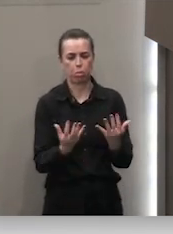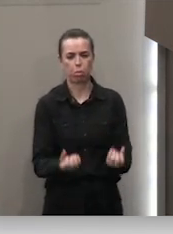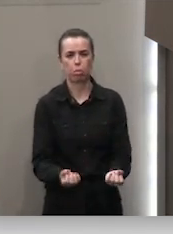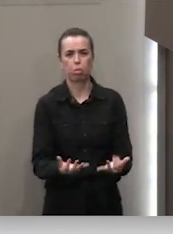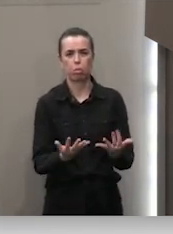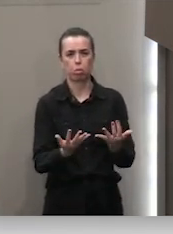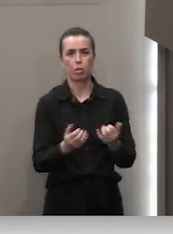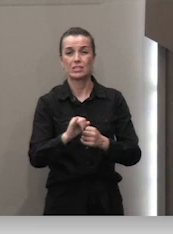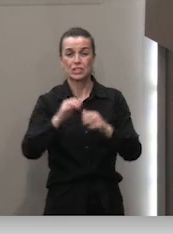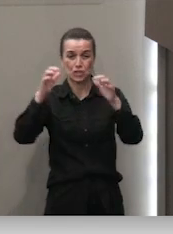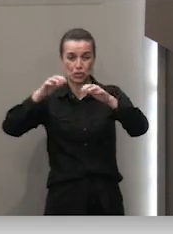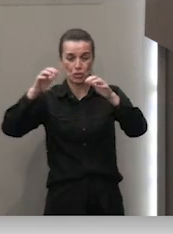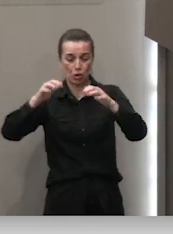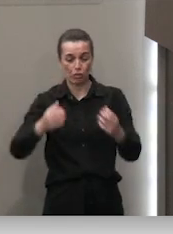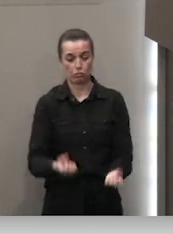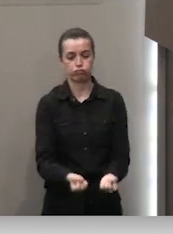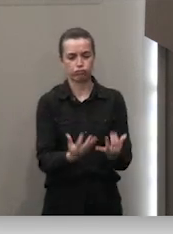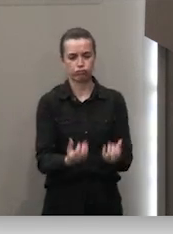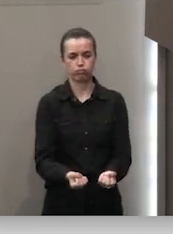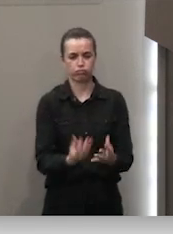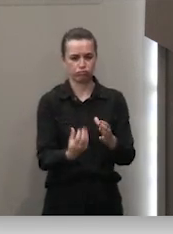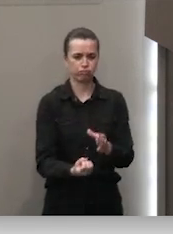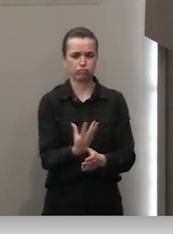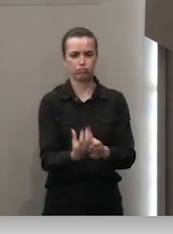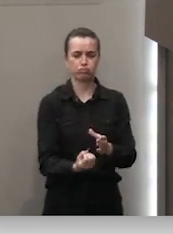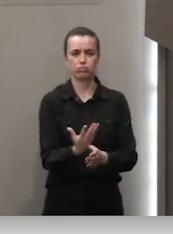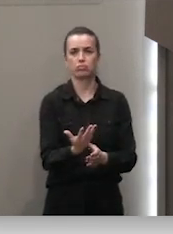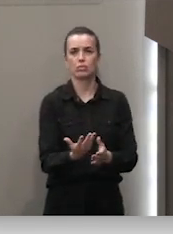hospital. É vergonhoso um hospital